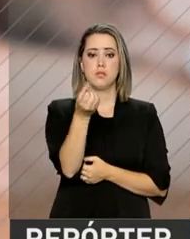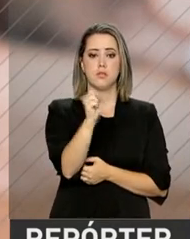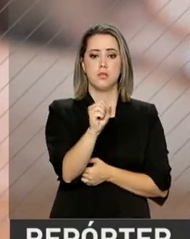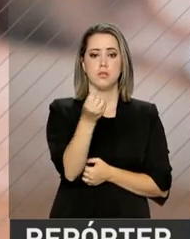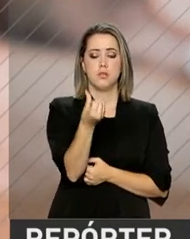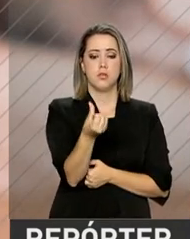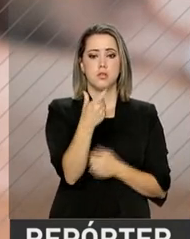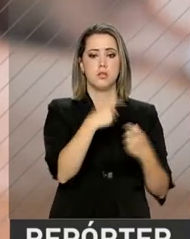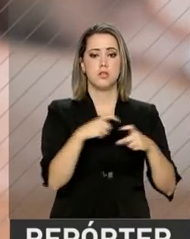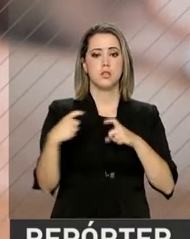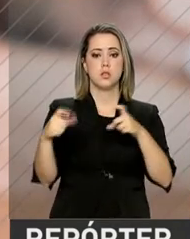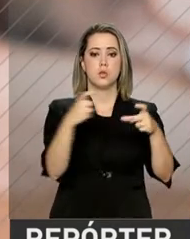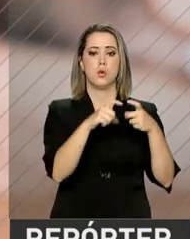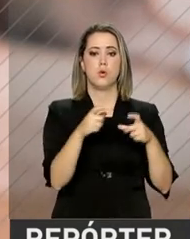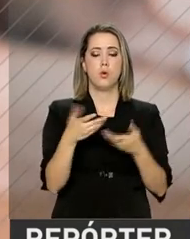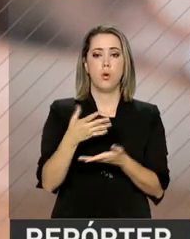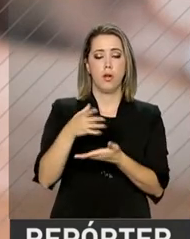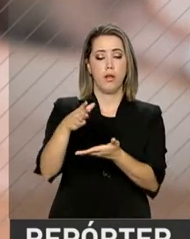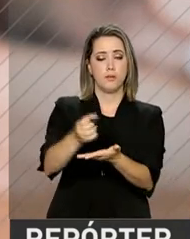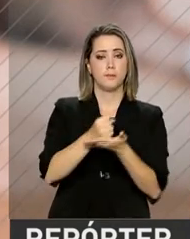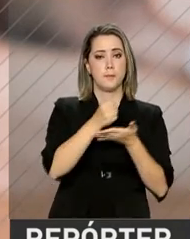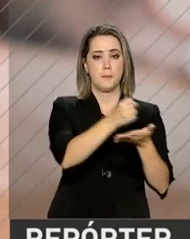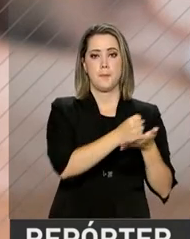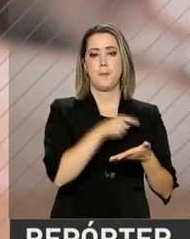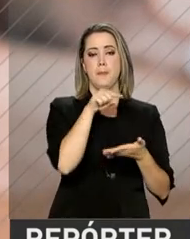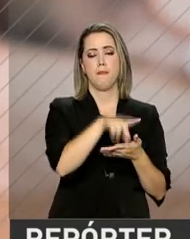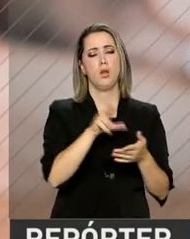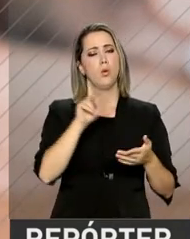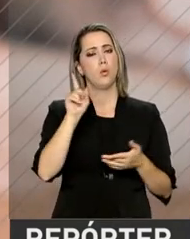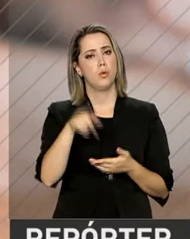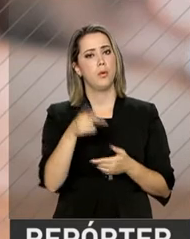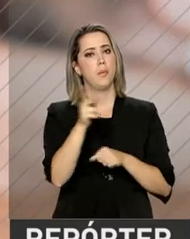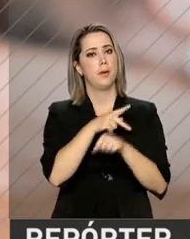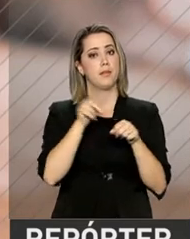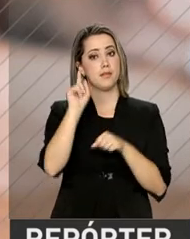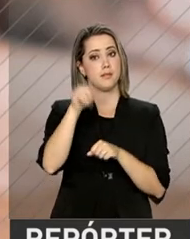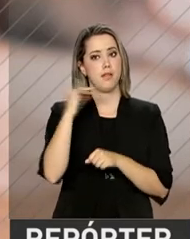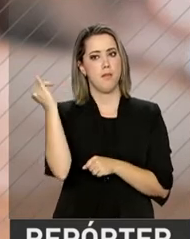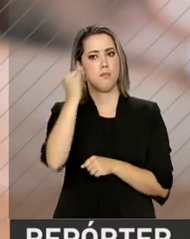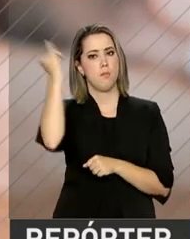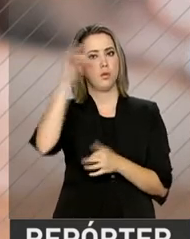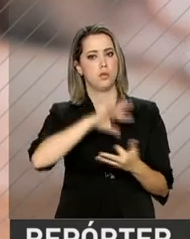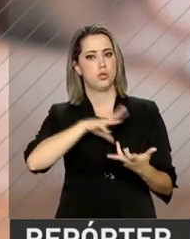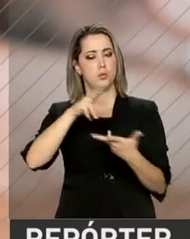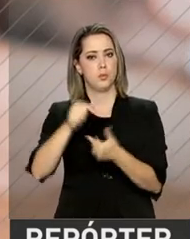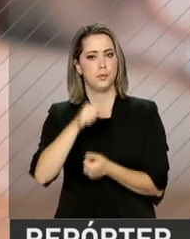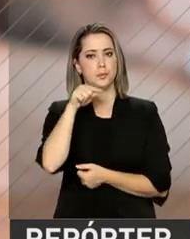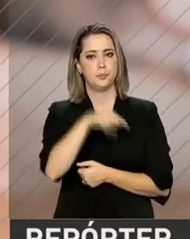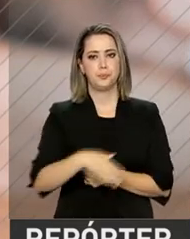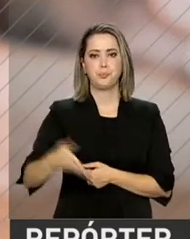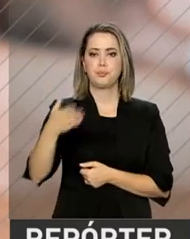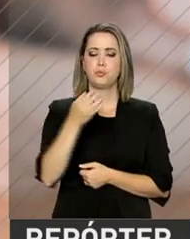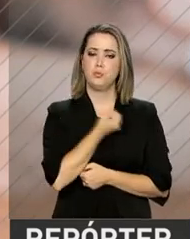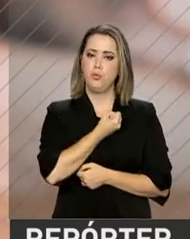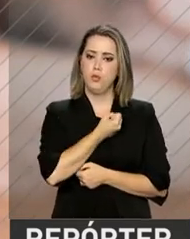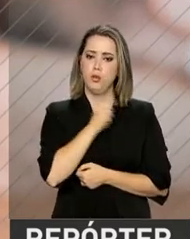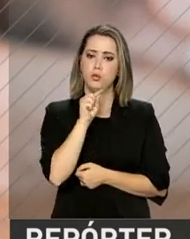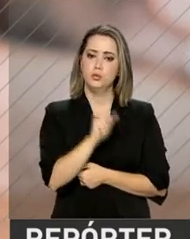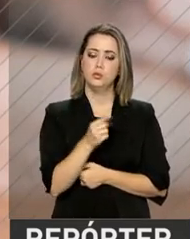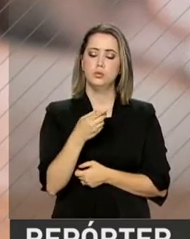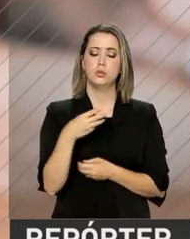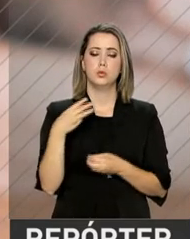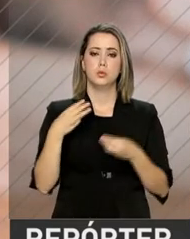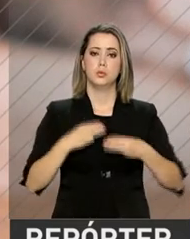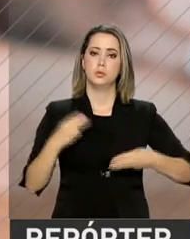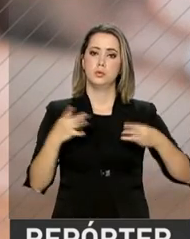coleta além da coleta domiciliar o que torna o país referência mundial os números do ministério da saúde